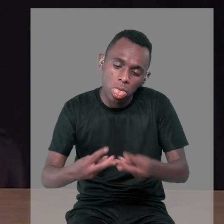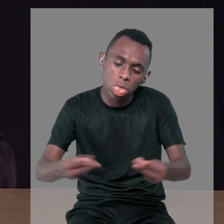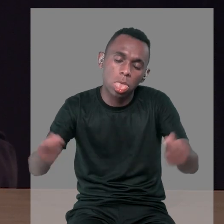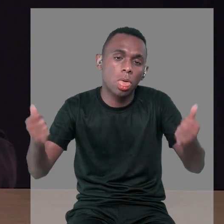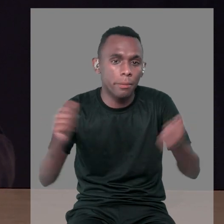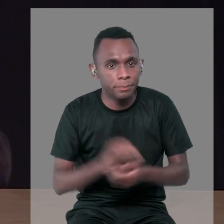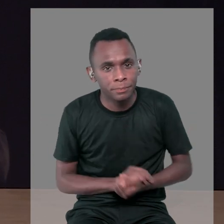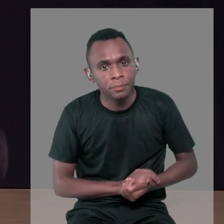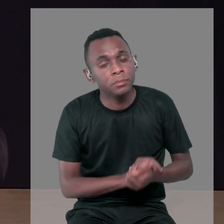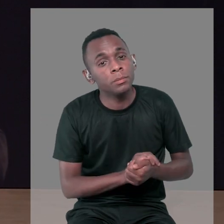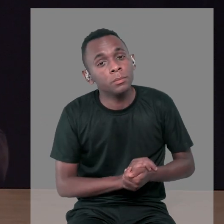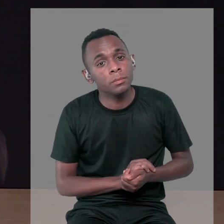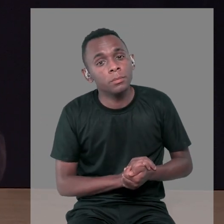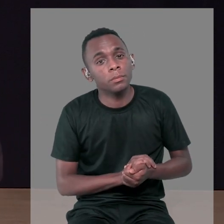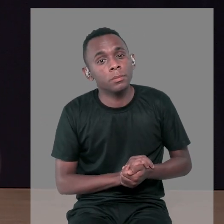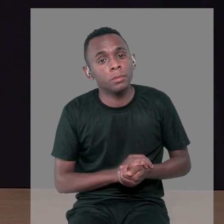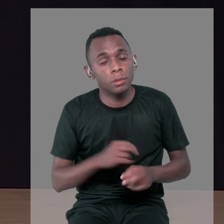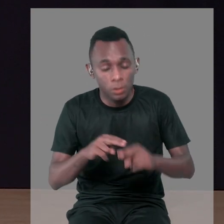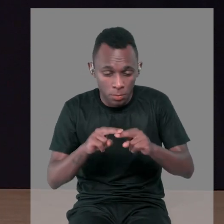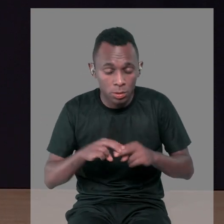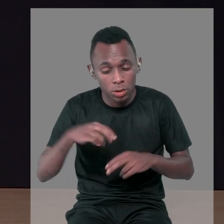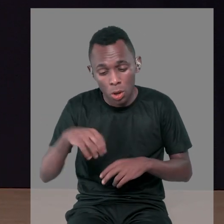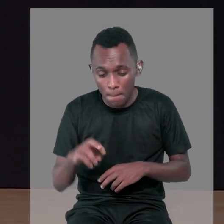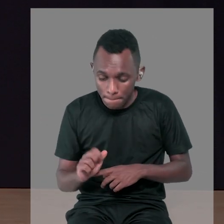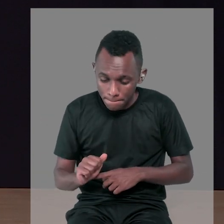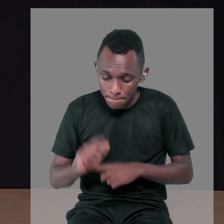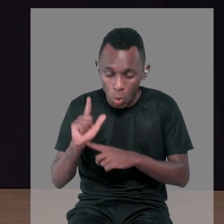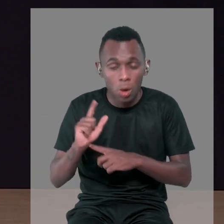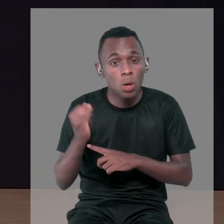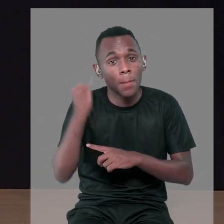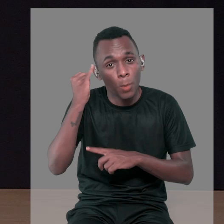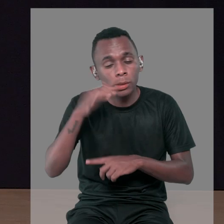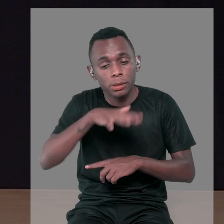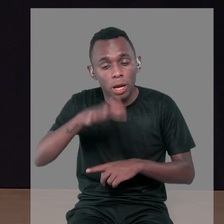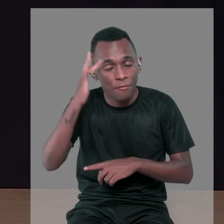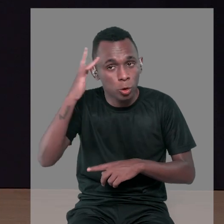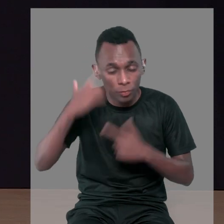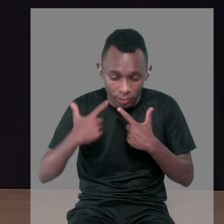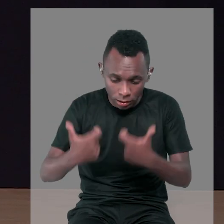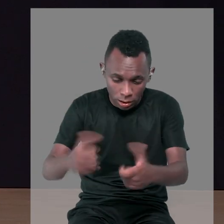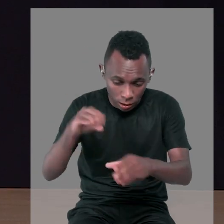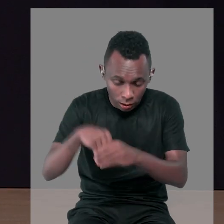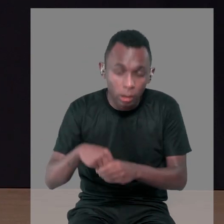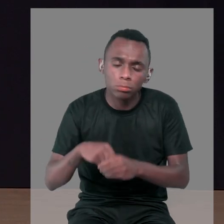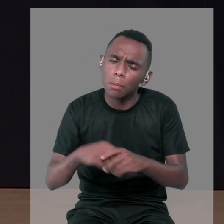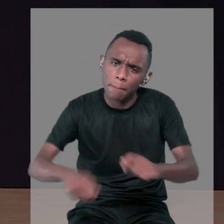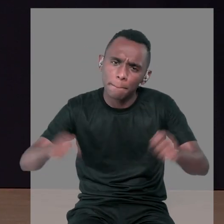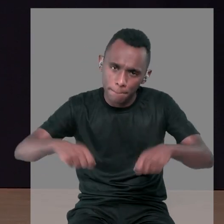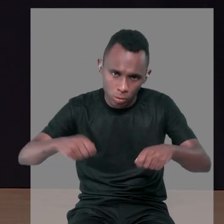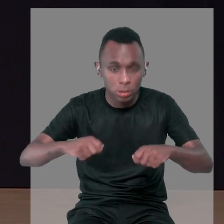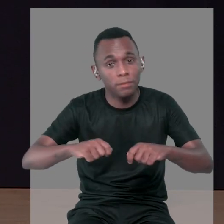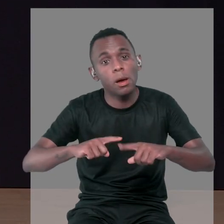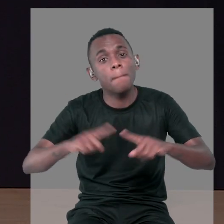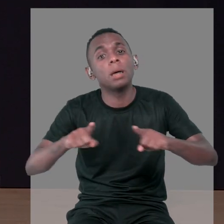da moral para Walser, né, numa filosofia da guerra, tornou-se possível. Mas mais que possível, tornou-se